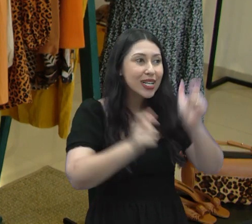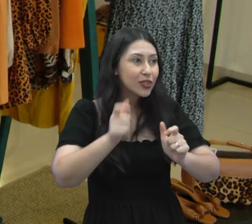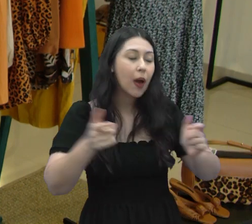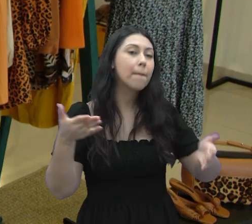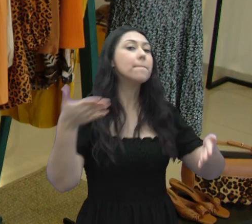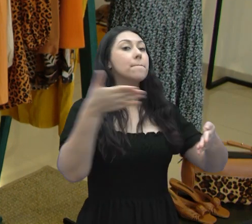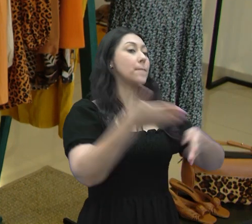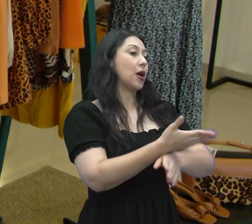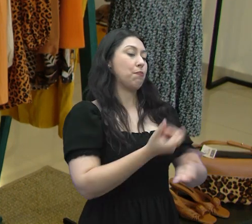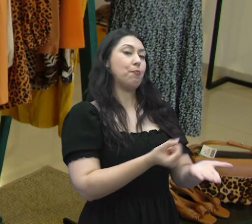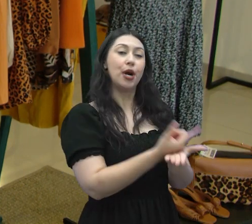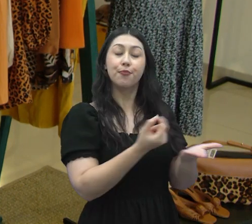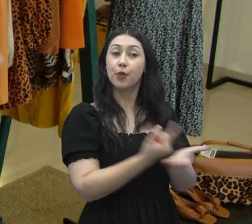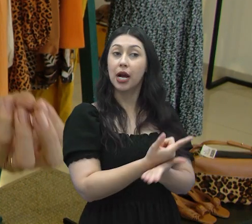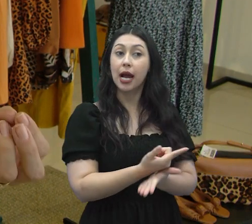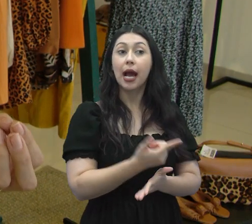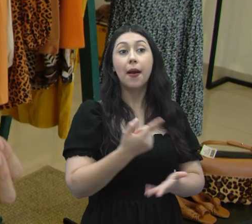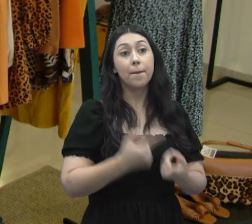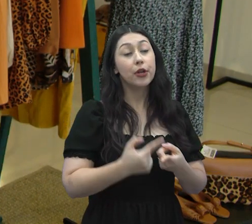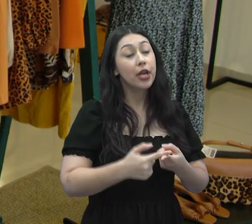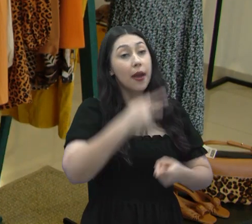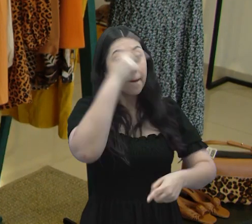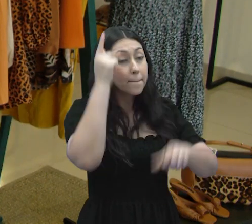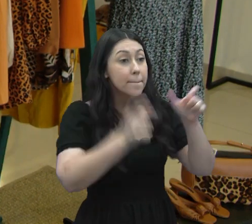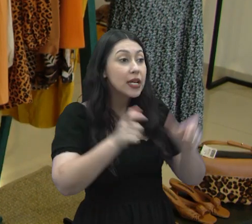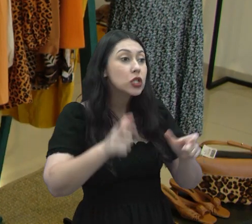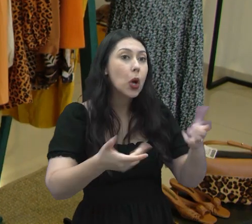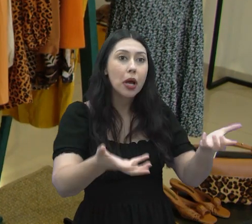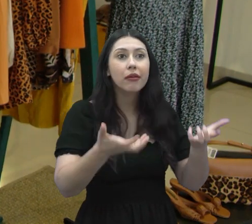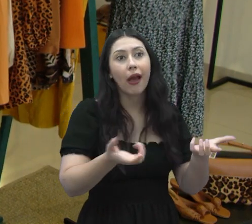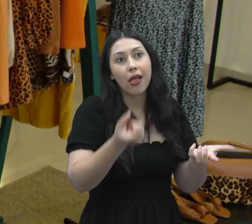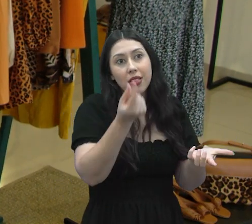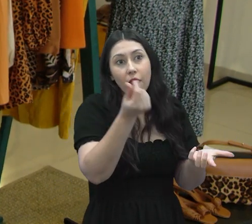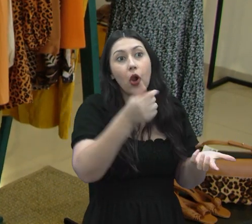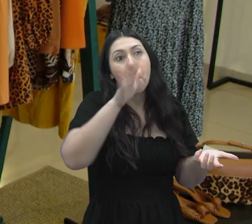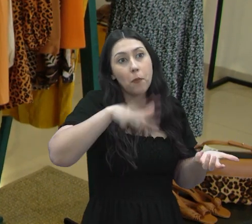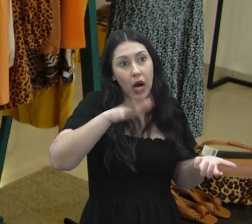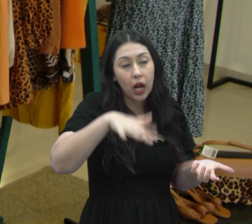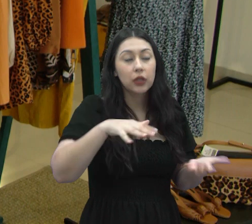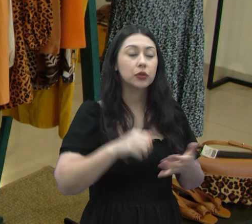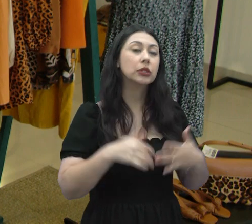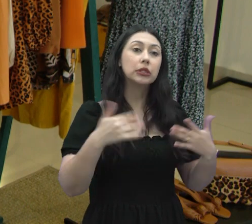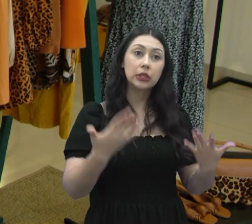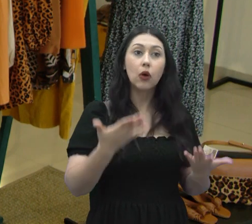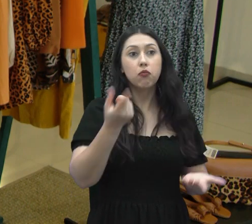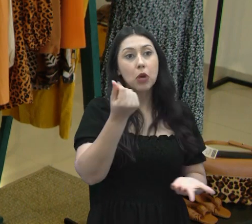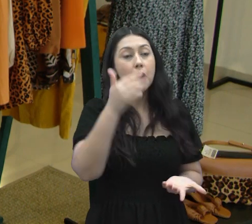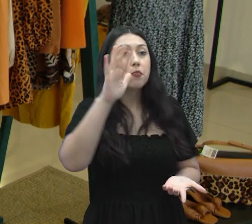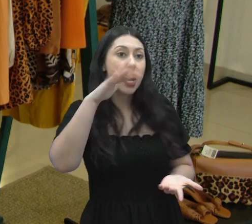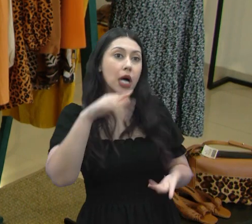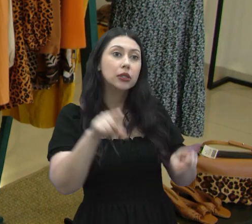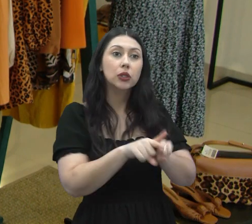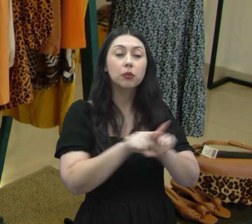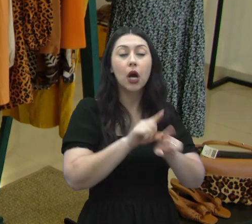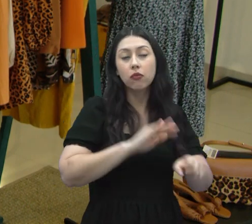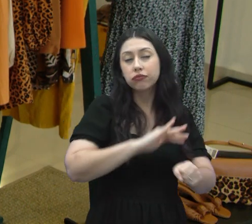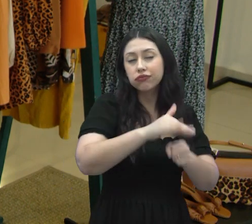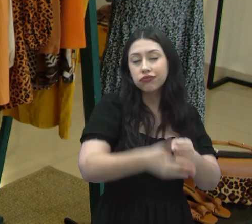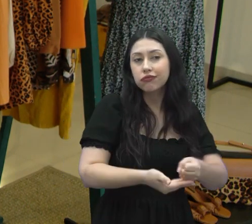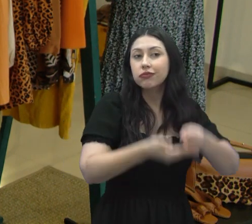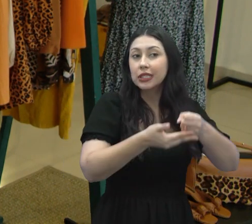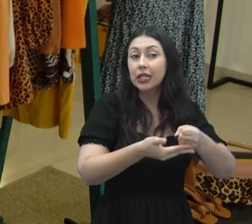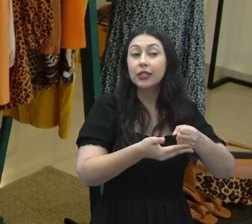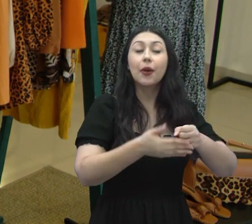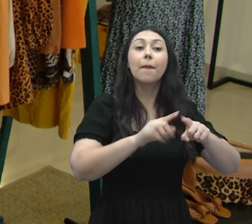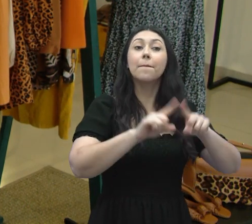eu acho que todo consumidor, quando busca um brechó, ele busca acessibilidade de valor. Né? Então, a acessibilidade, a sustentabilidade